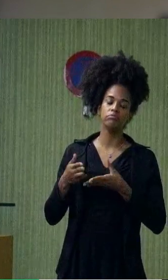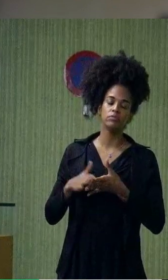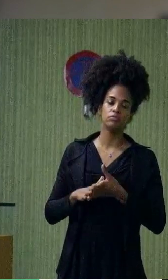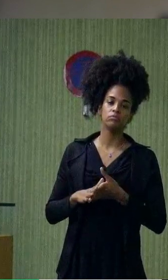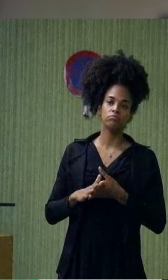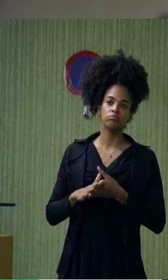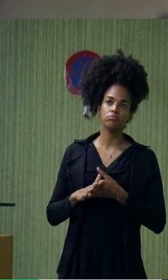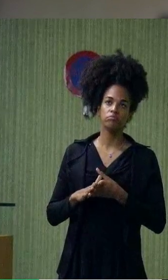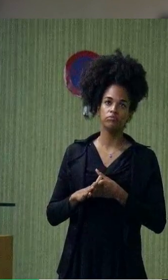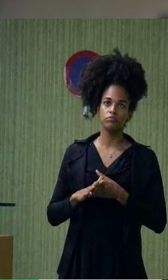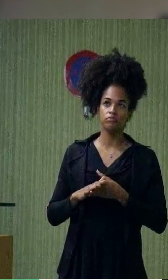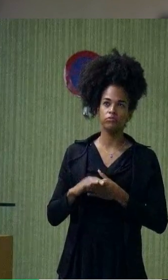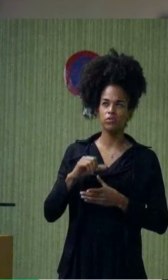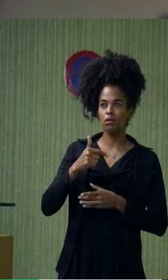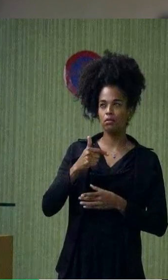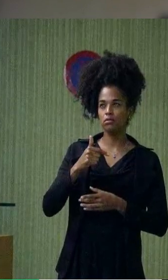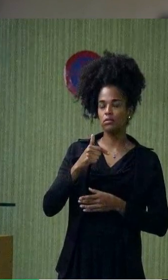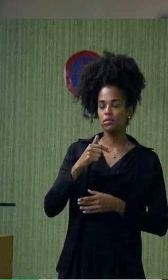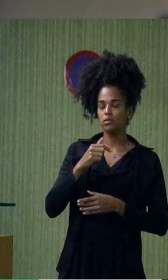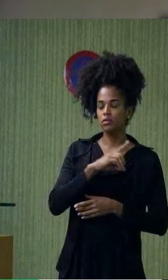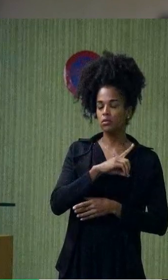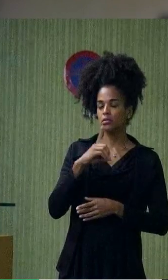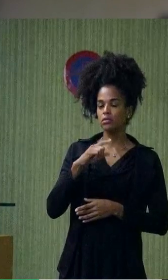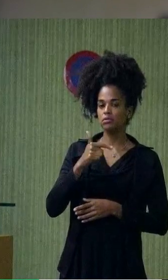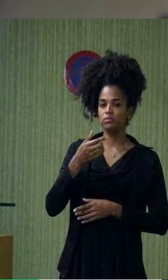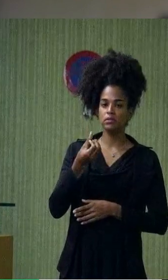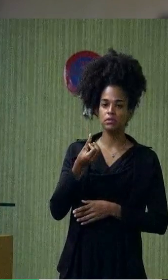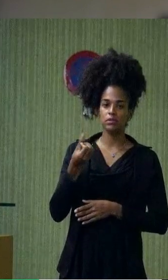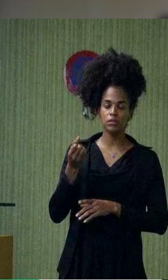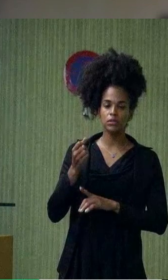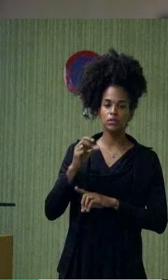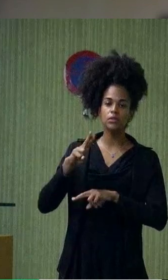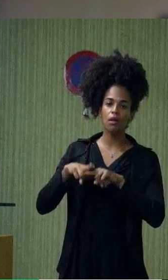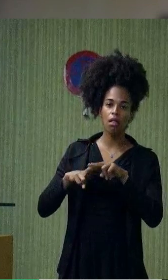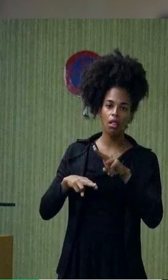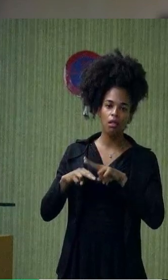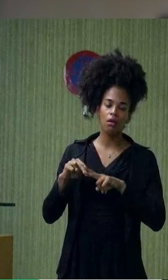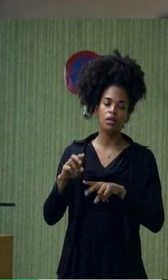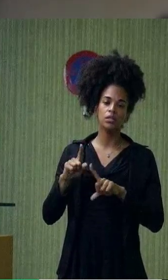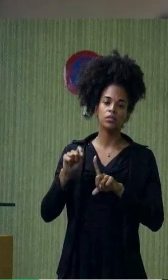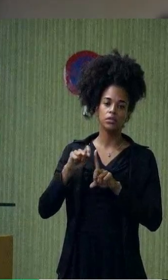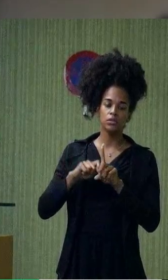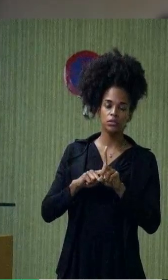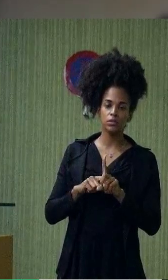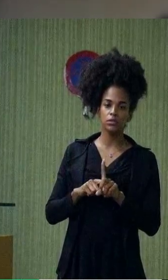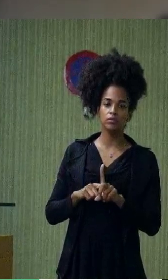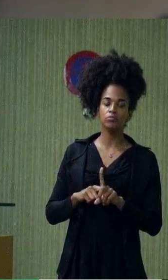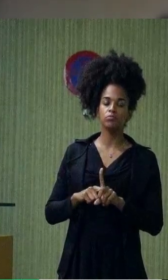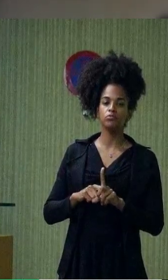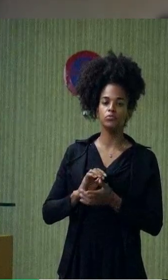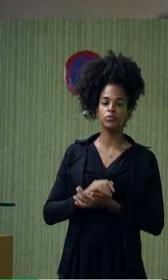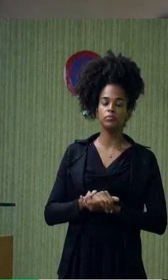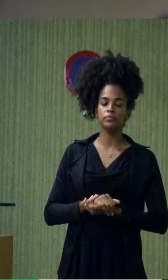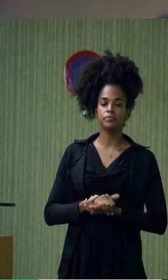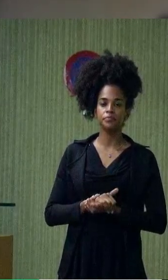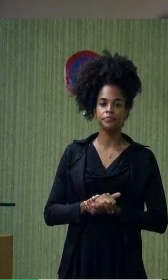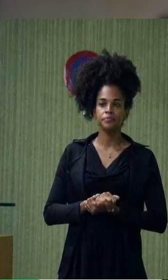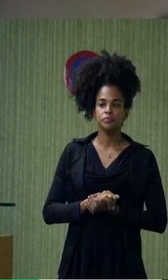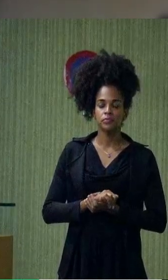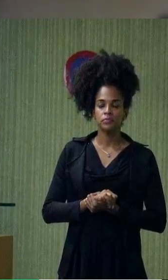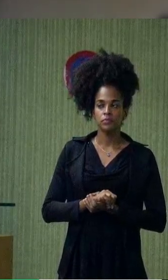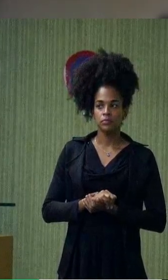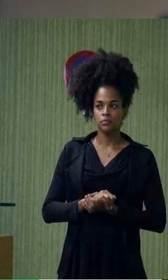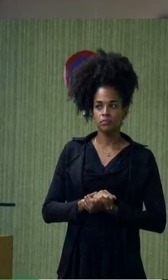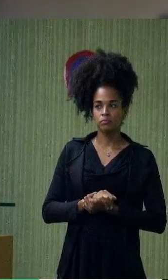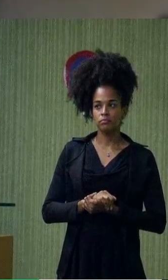último dia 26 de Junho eh aliás pelo pelo poder executivo Federal no último dia 26 de Junho eh ao